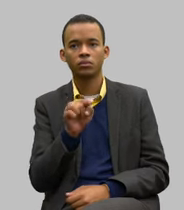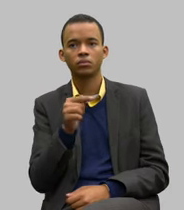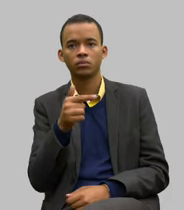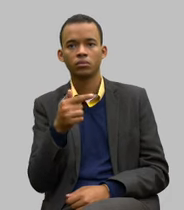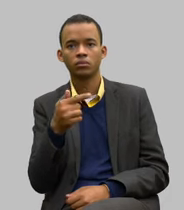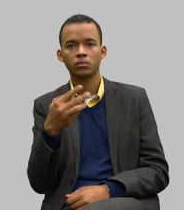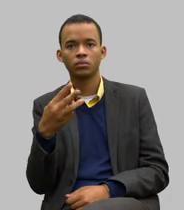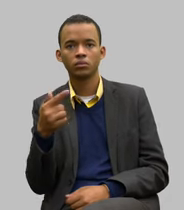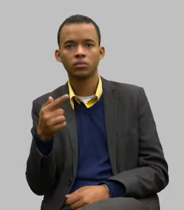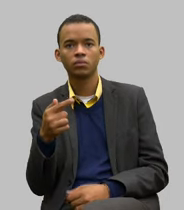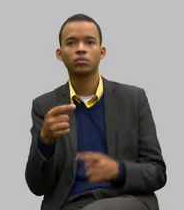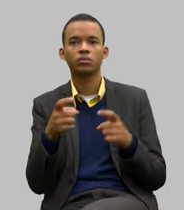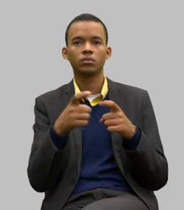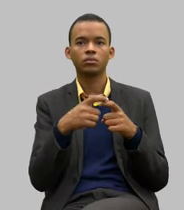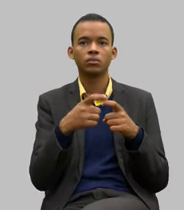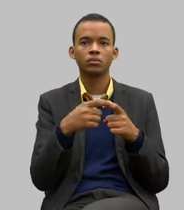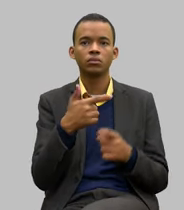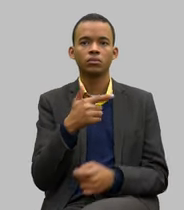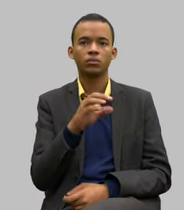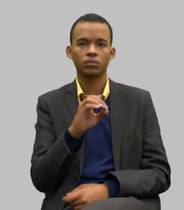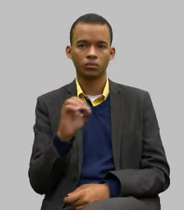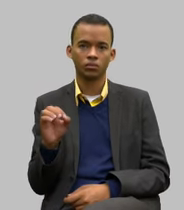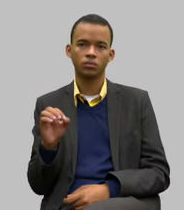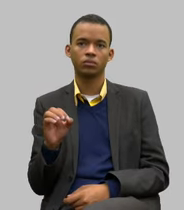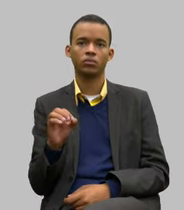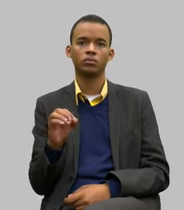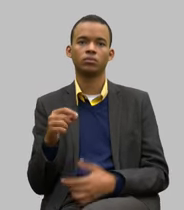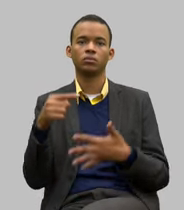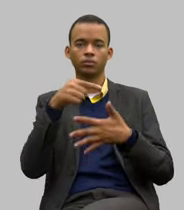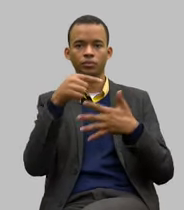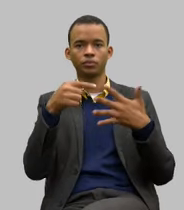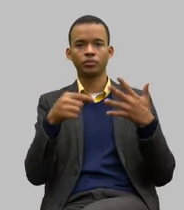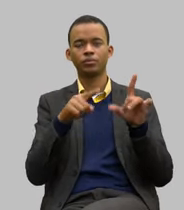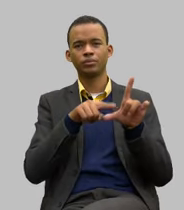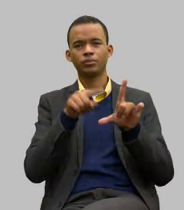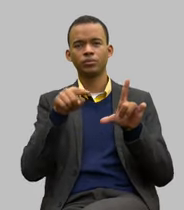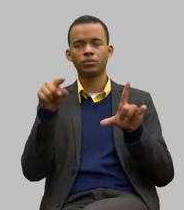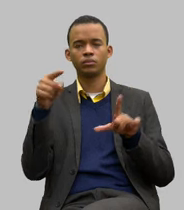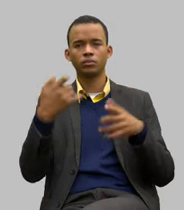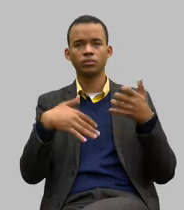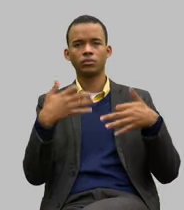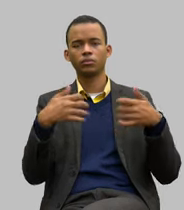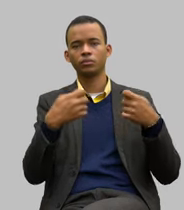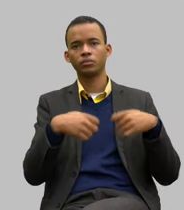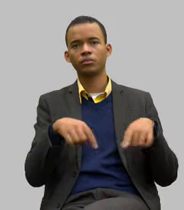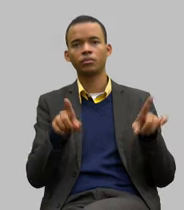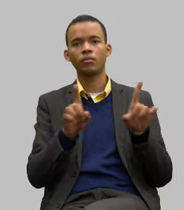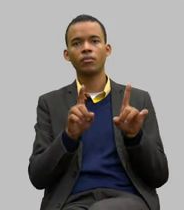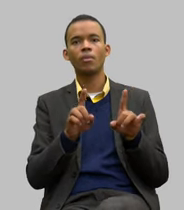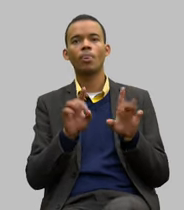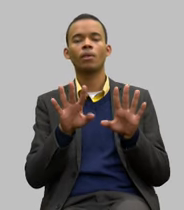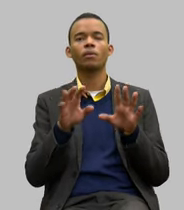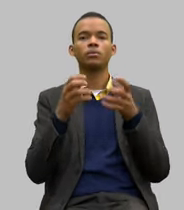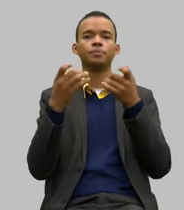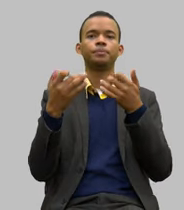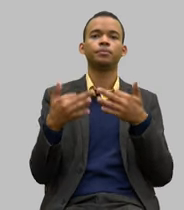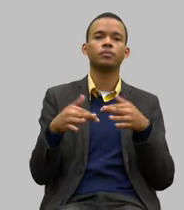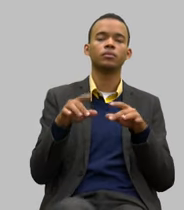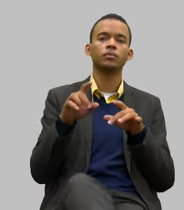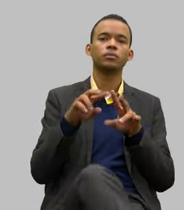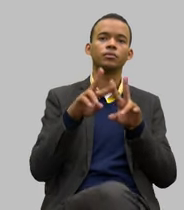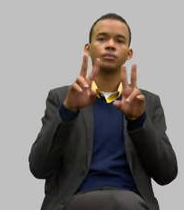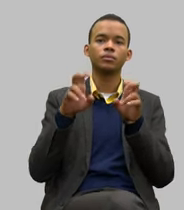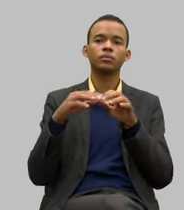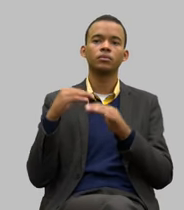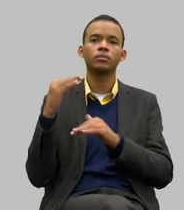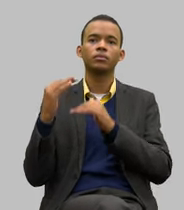estatísticos não tem necessidade de muita de muita divagação com relação às promoções e progressões deputado que sempre foi uma